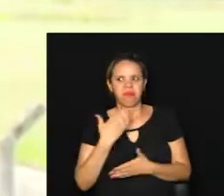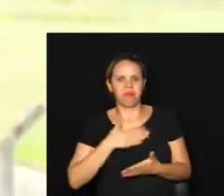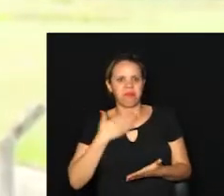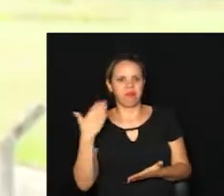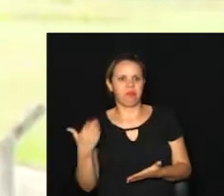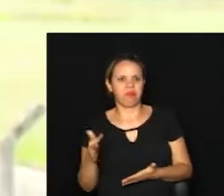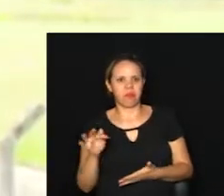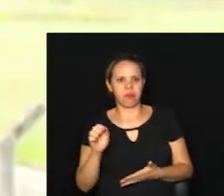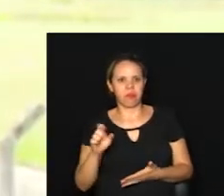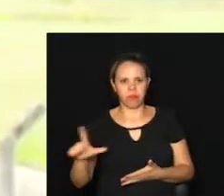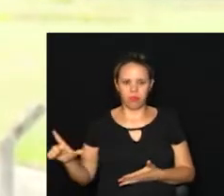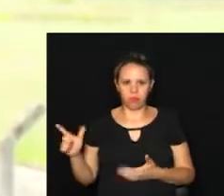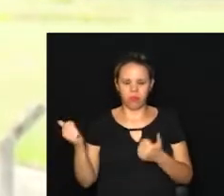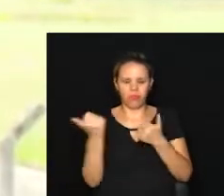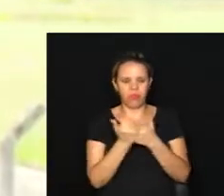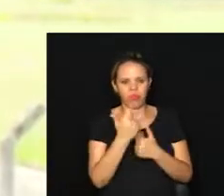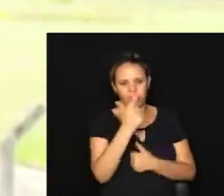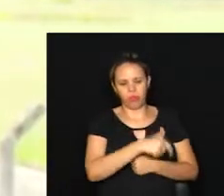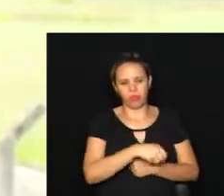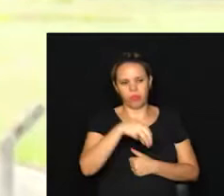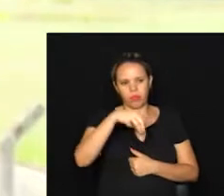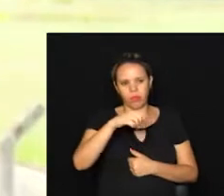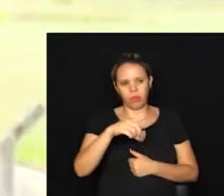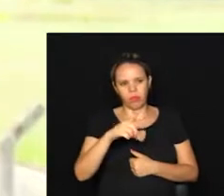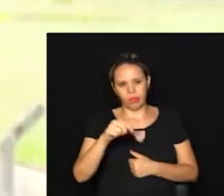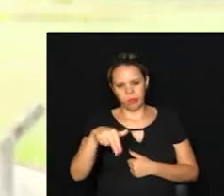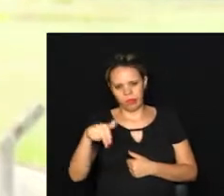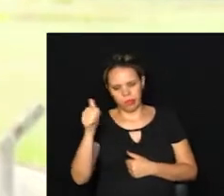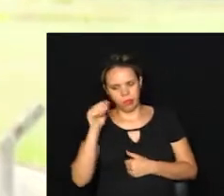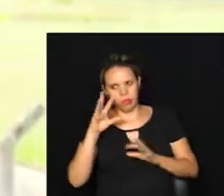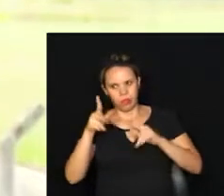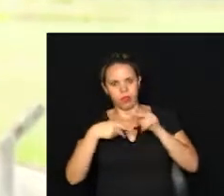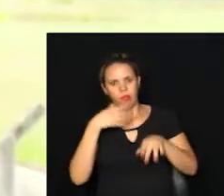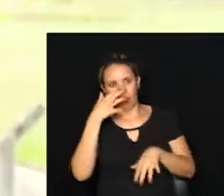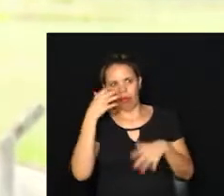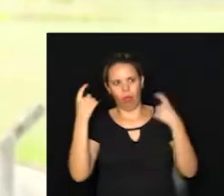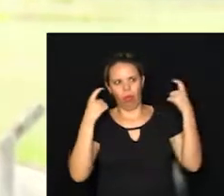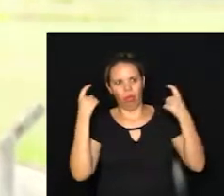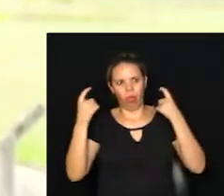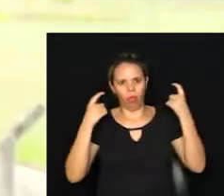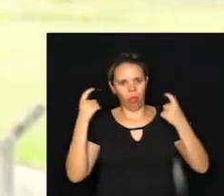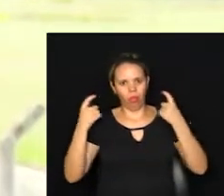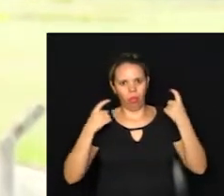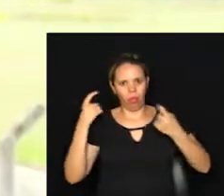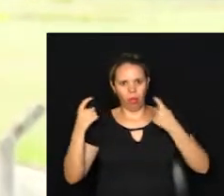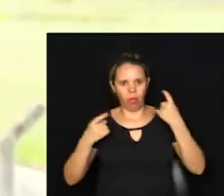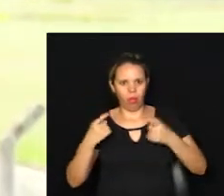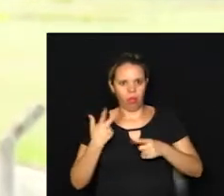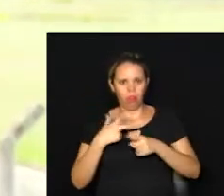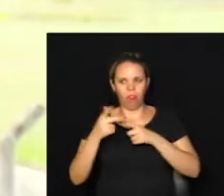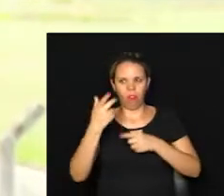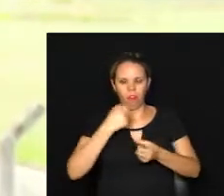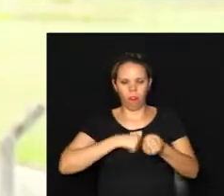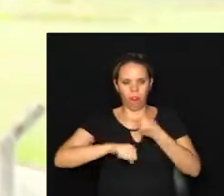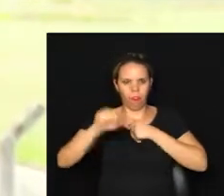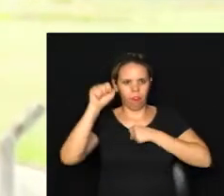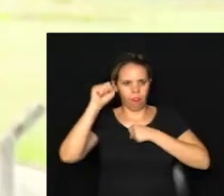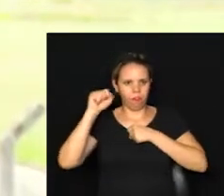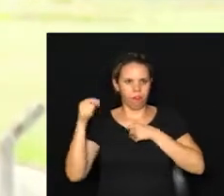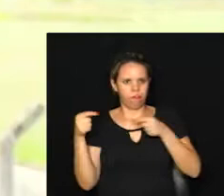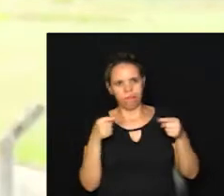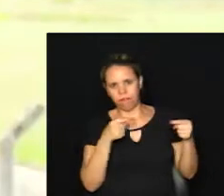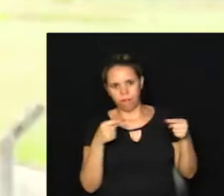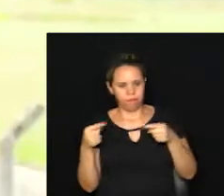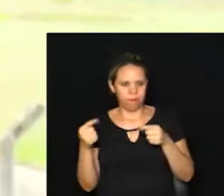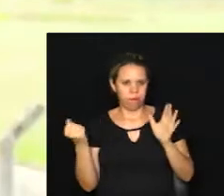foi substituído e entrou Medina, todo mundo ficou preocupado e, no entanto, ele foi o herói da partida.